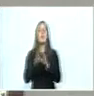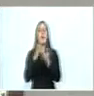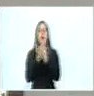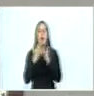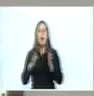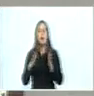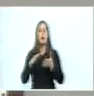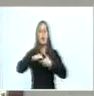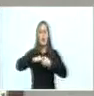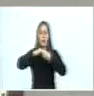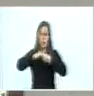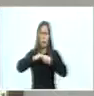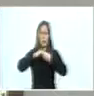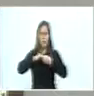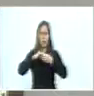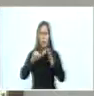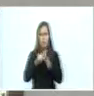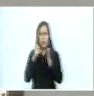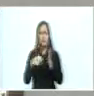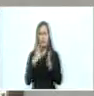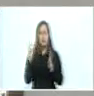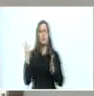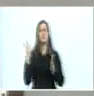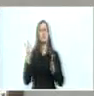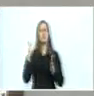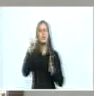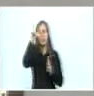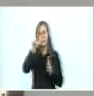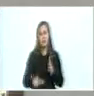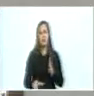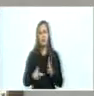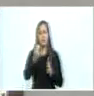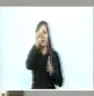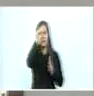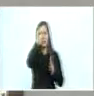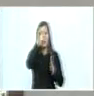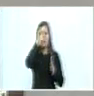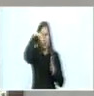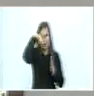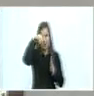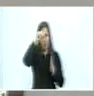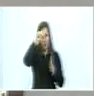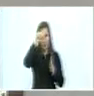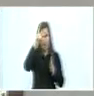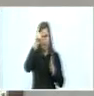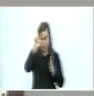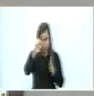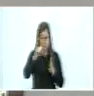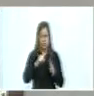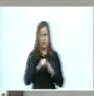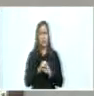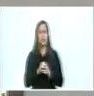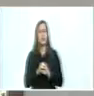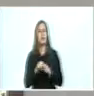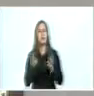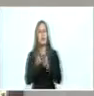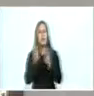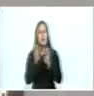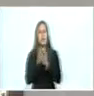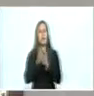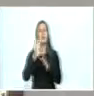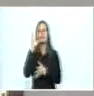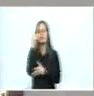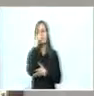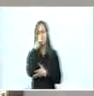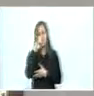cumprimentar mais uma vez, né, o pessoal do SEMAD, né, o pessoal do SISEMA, do Sistema Estadual de Meio Ambiente,